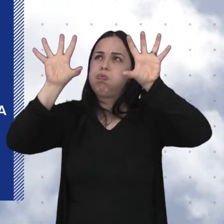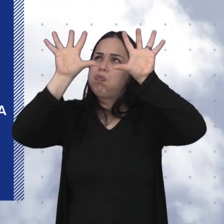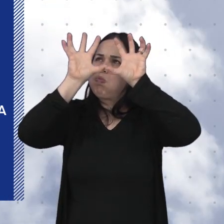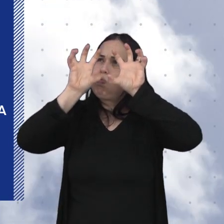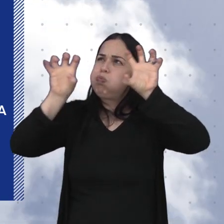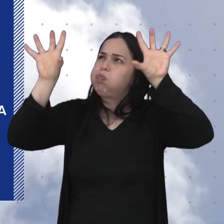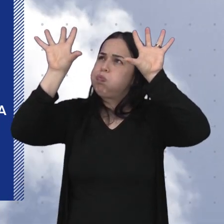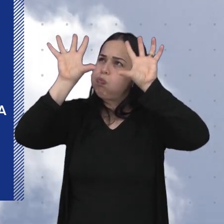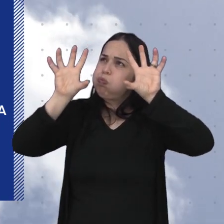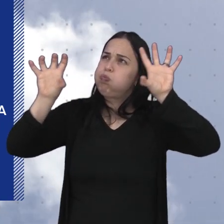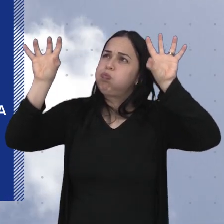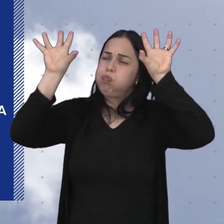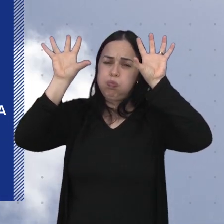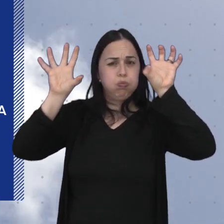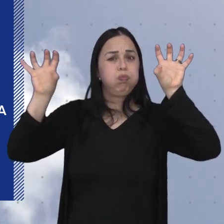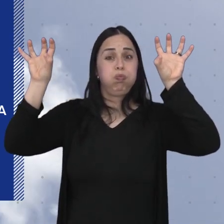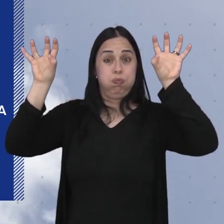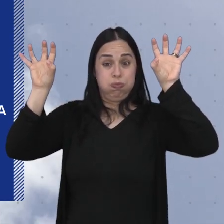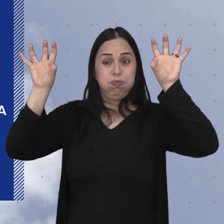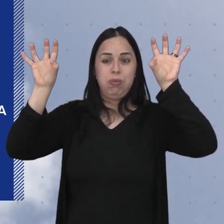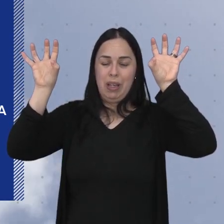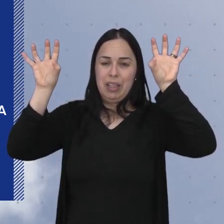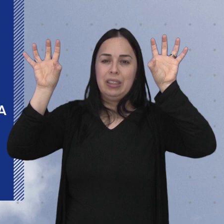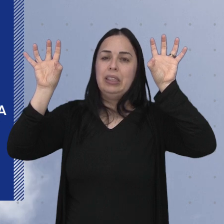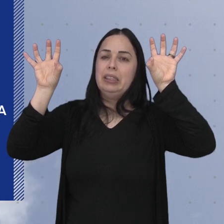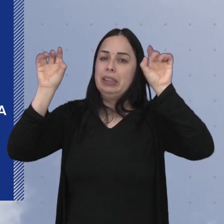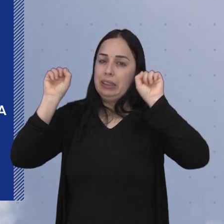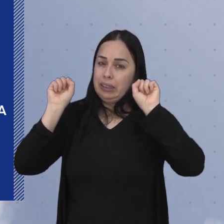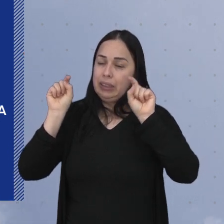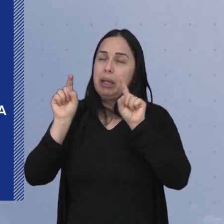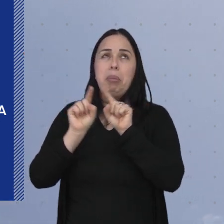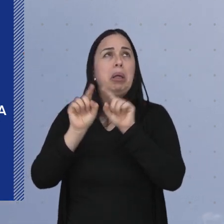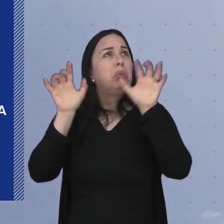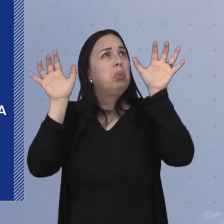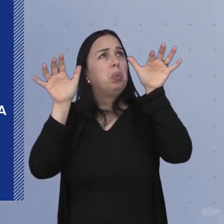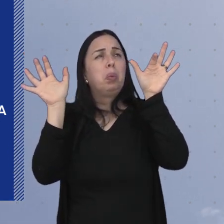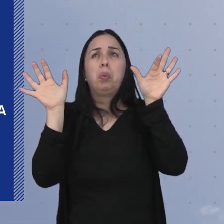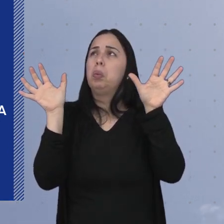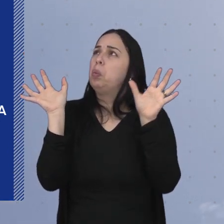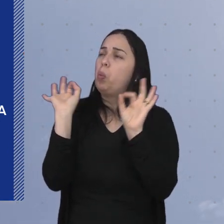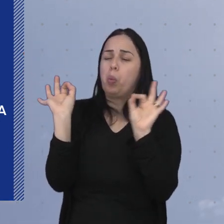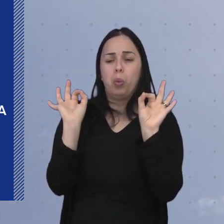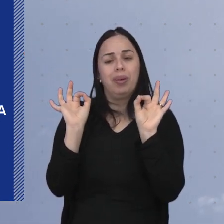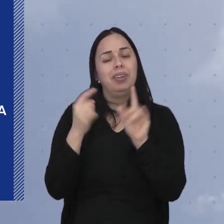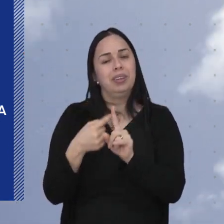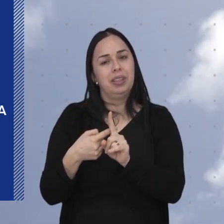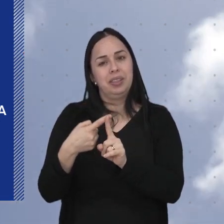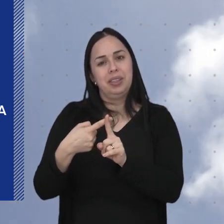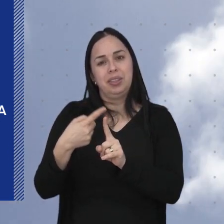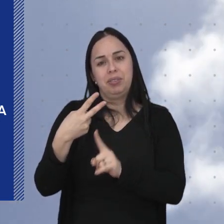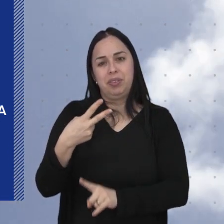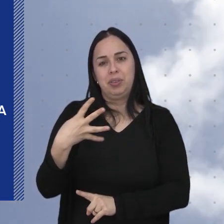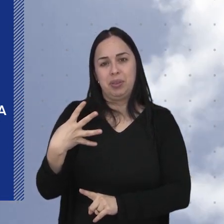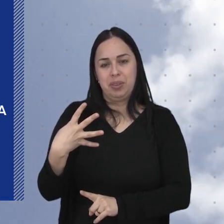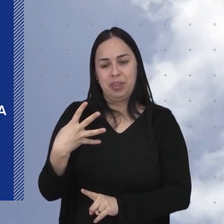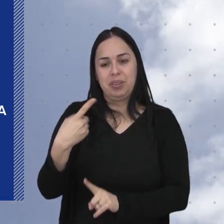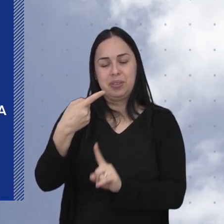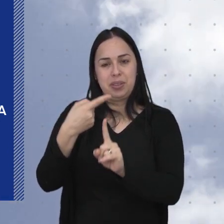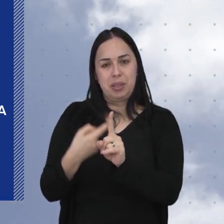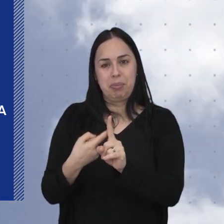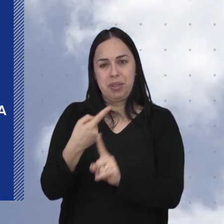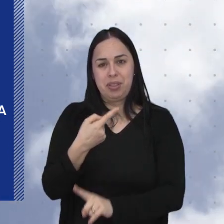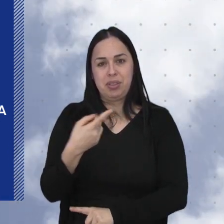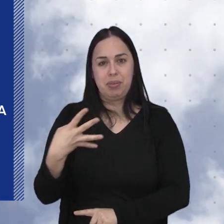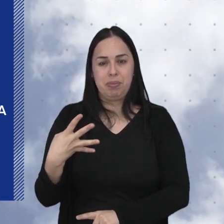nuvens encobrindo o céu durante a maior parte do dia, há também pouca possibilidade de chuva. A máxima prevista é de